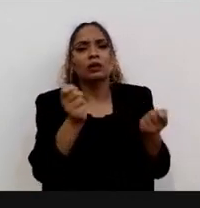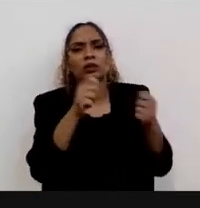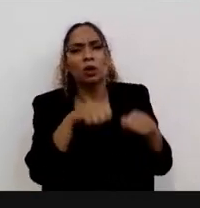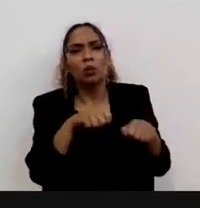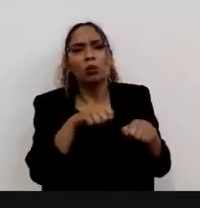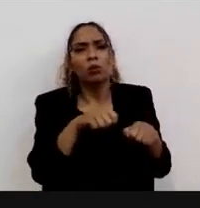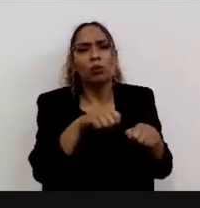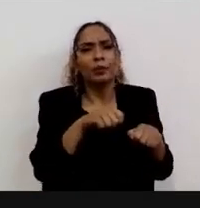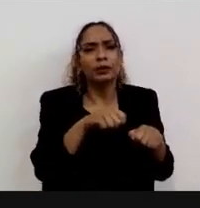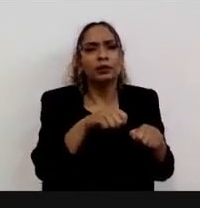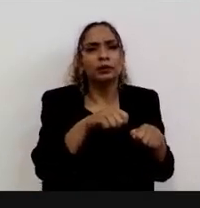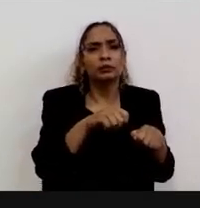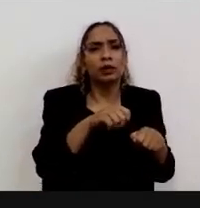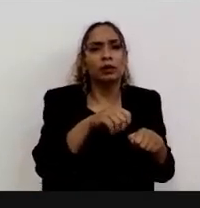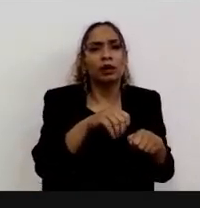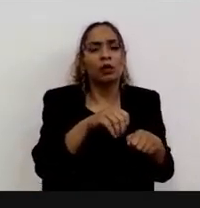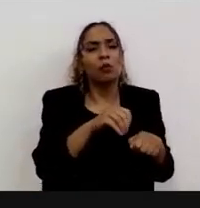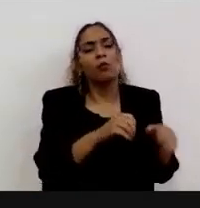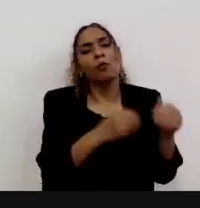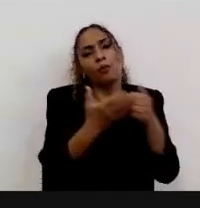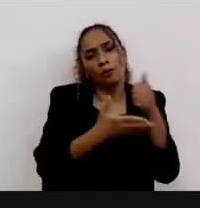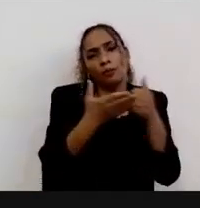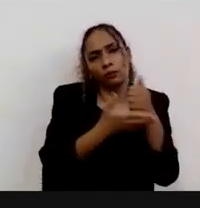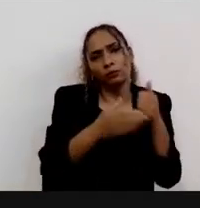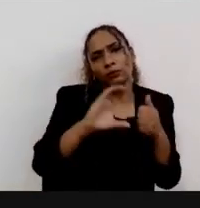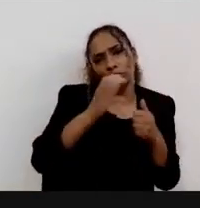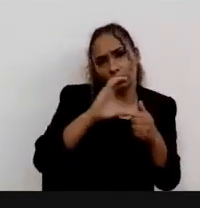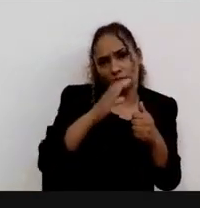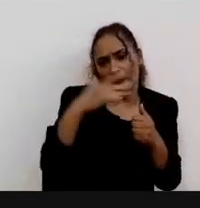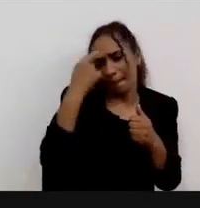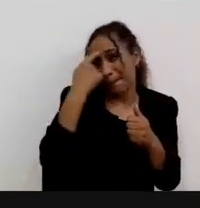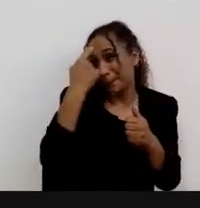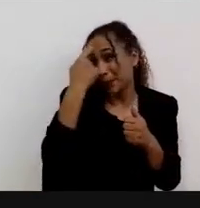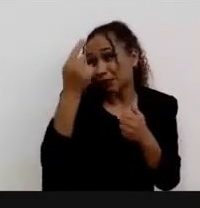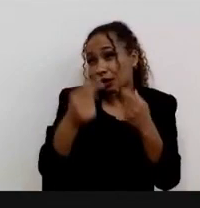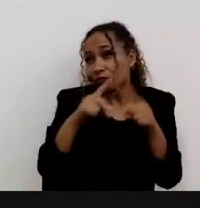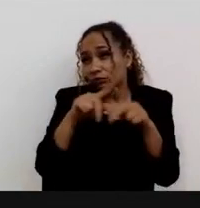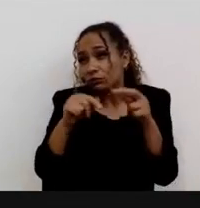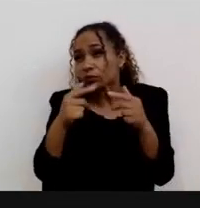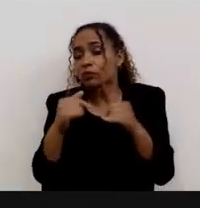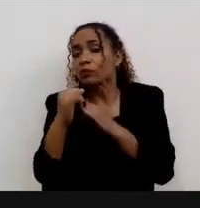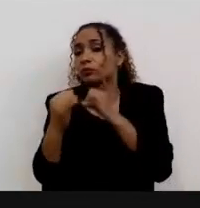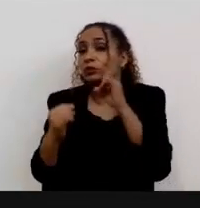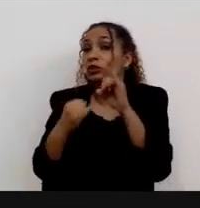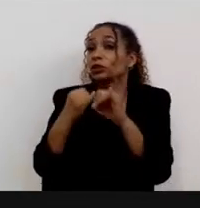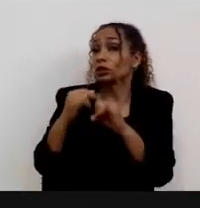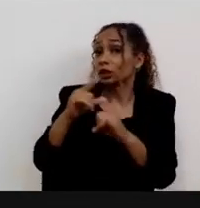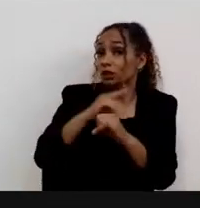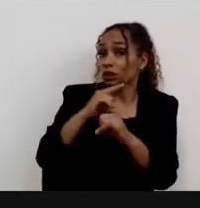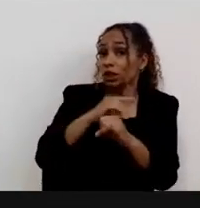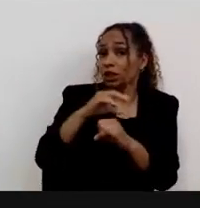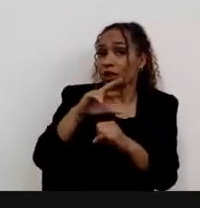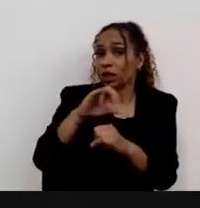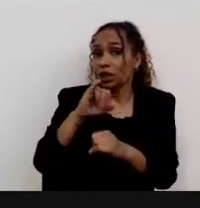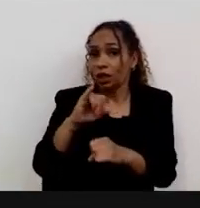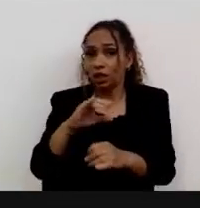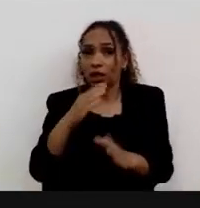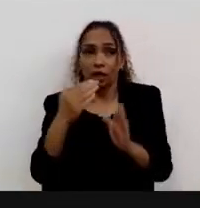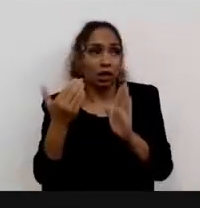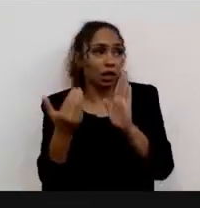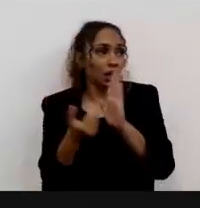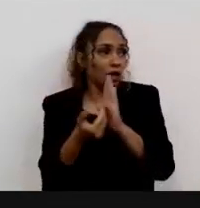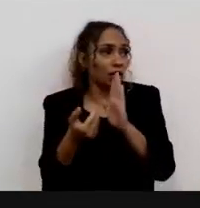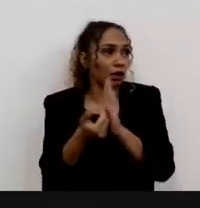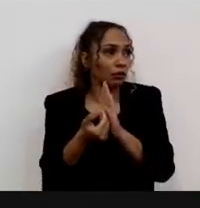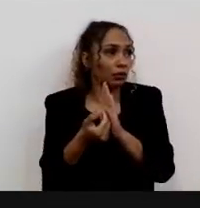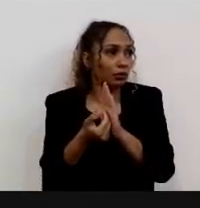fontes acadêmico-científicas. Vocês já pensaram sobre quais tipos de objetos digitais povoaram o RI da Câmara? Povoarão